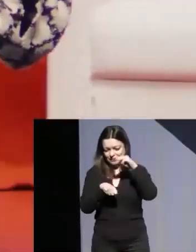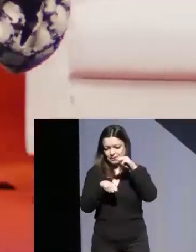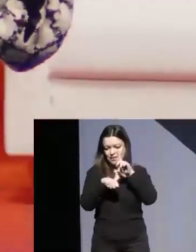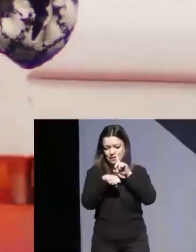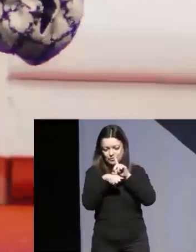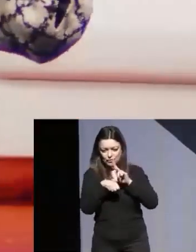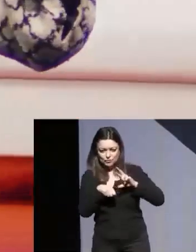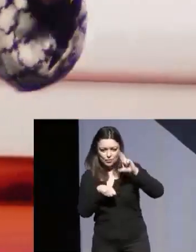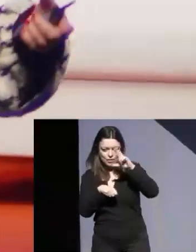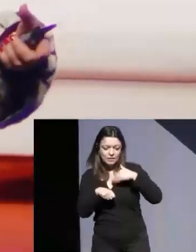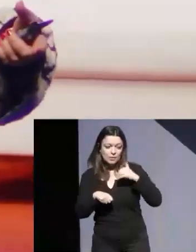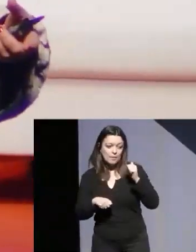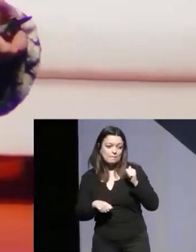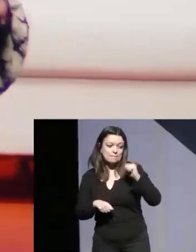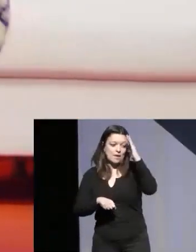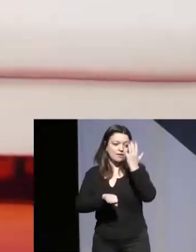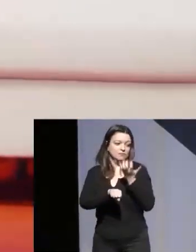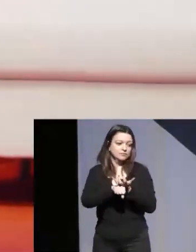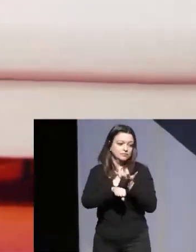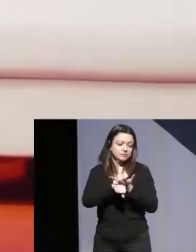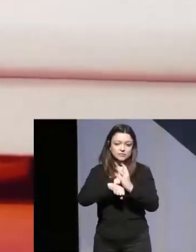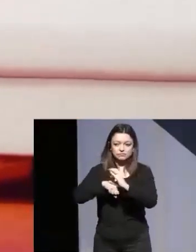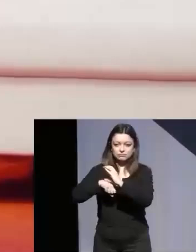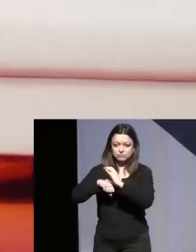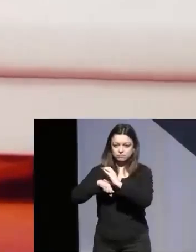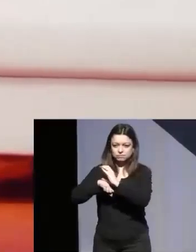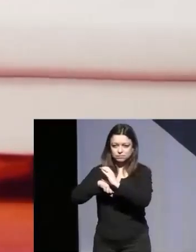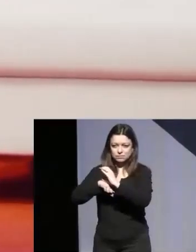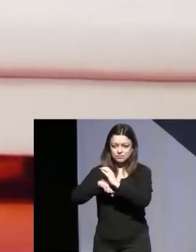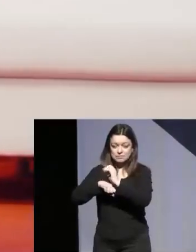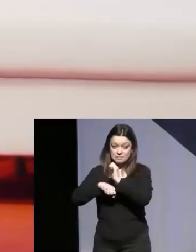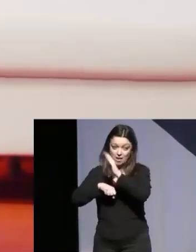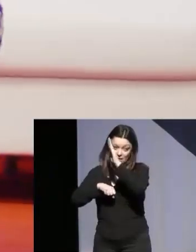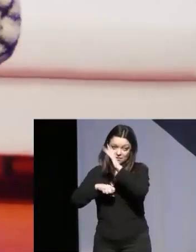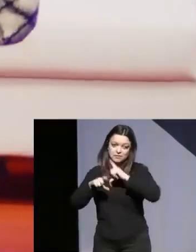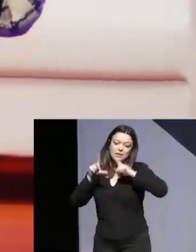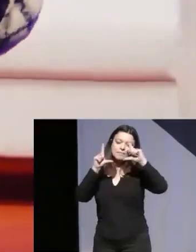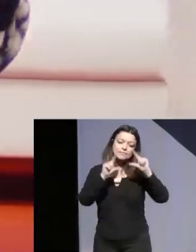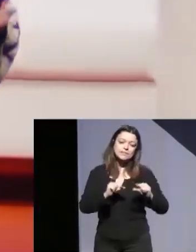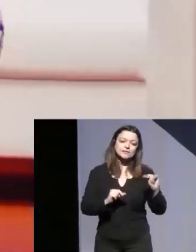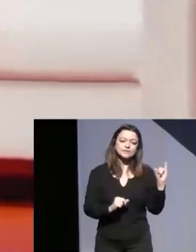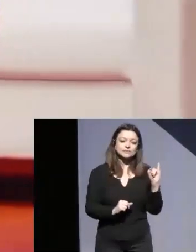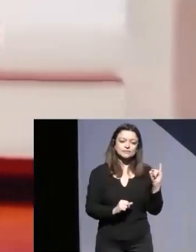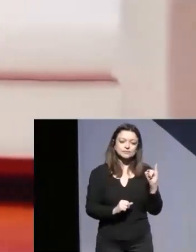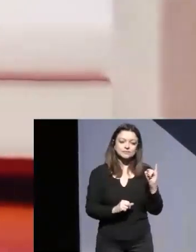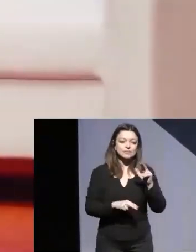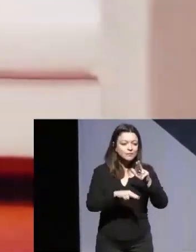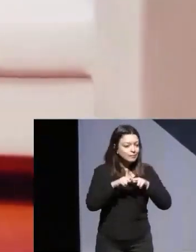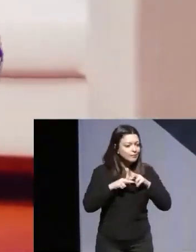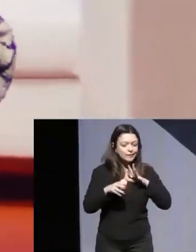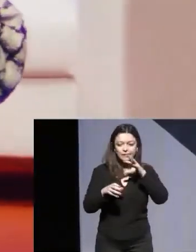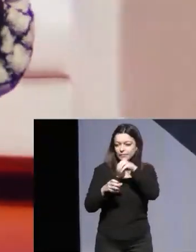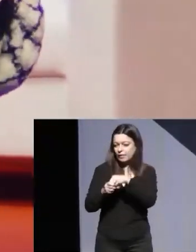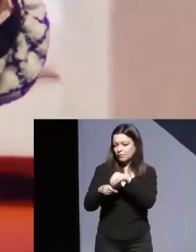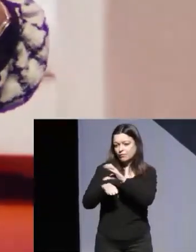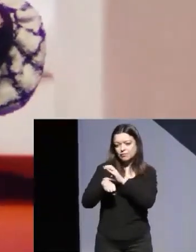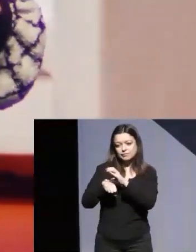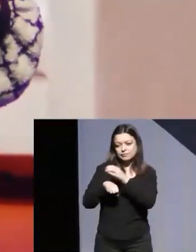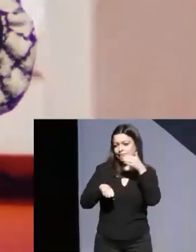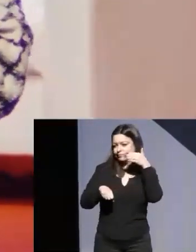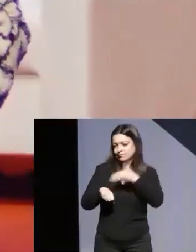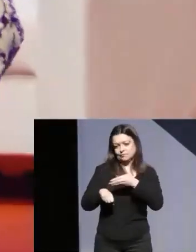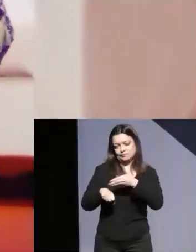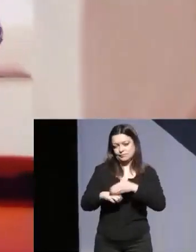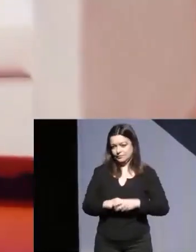mais matérias de constitucional do que efetivamente de tributário. Por quê? Porque está tudo na Constituição Federal. Por isso se